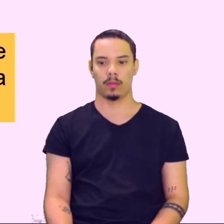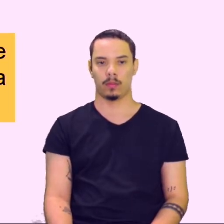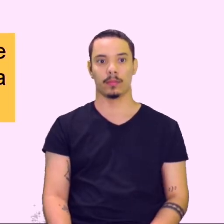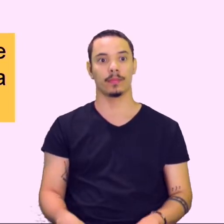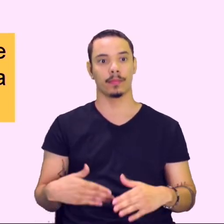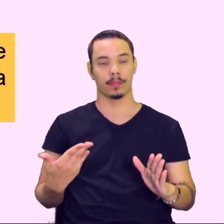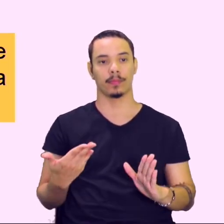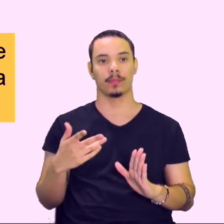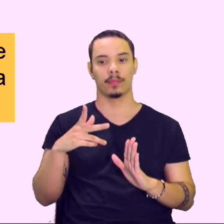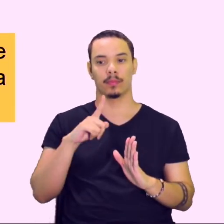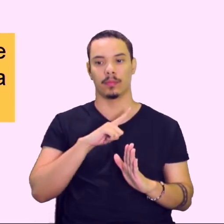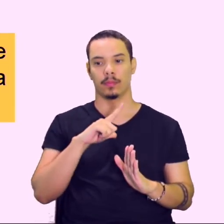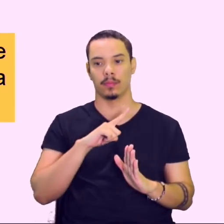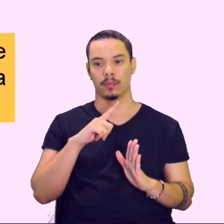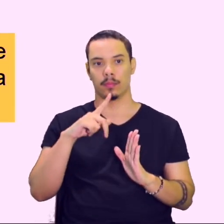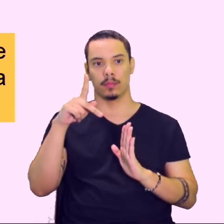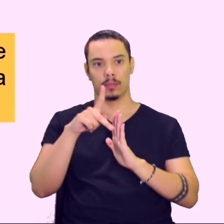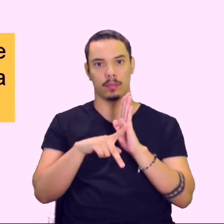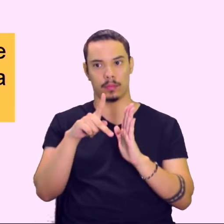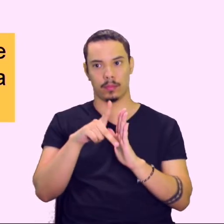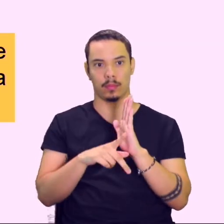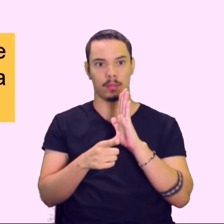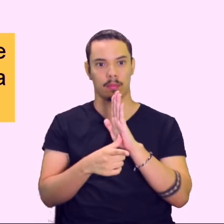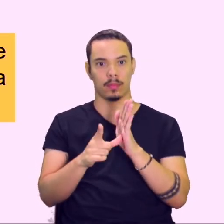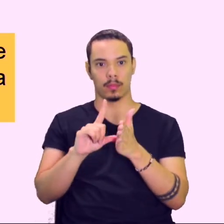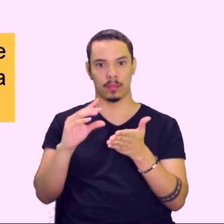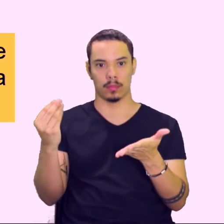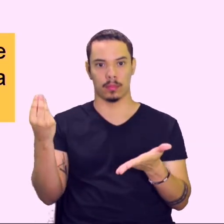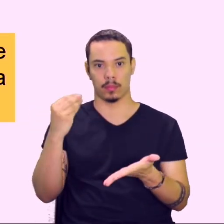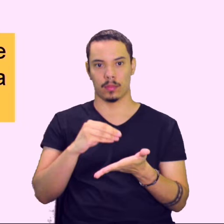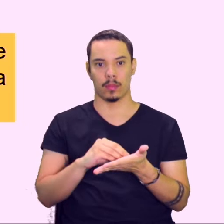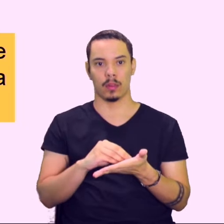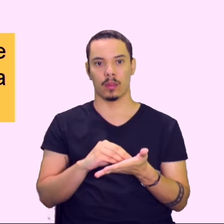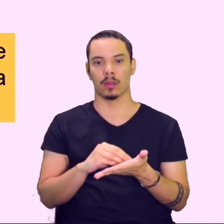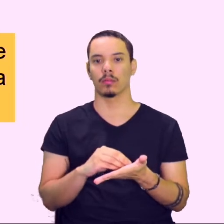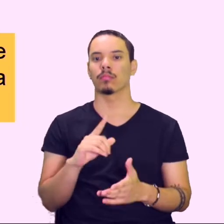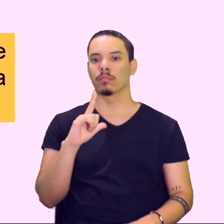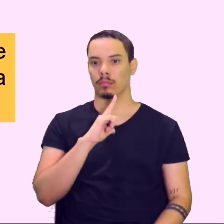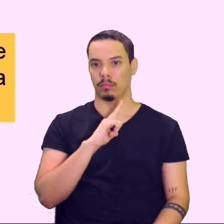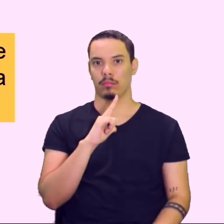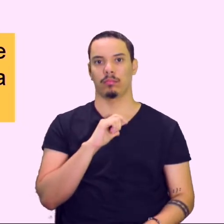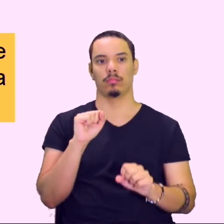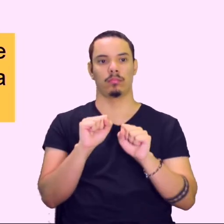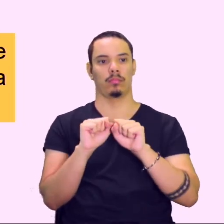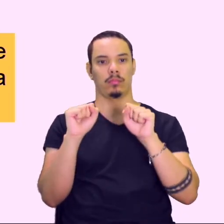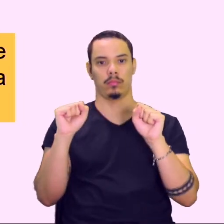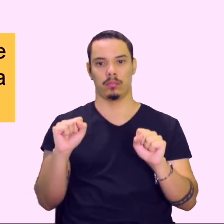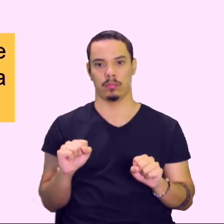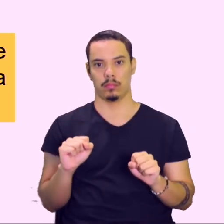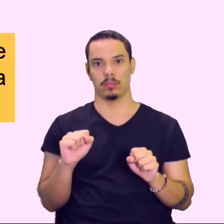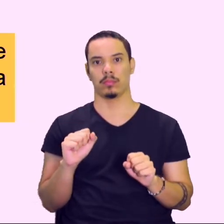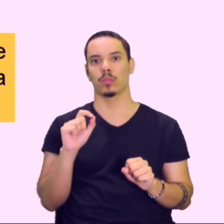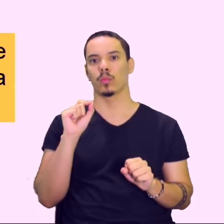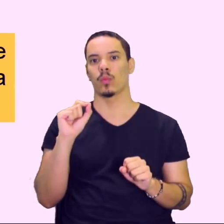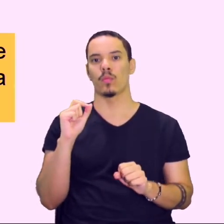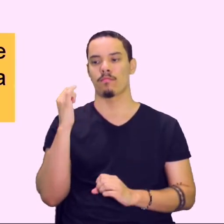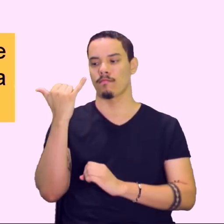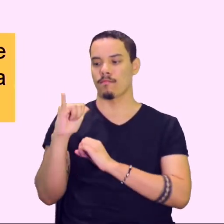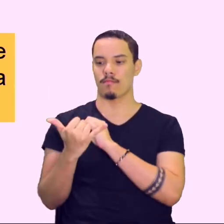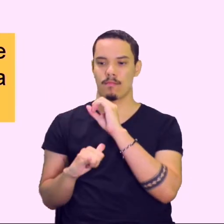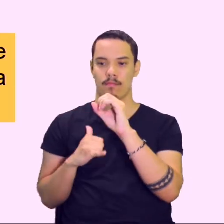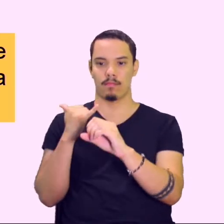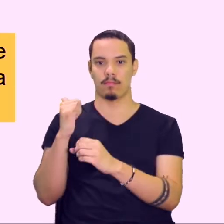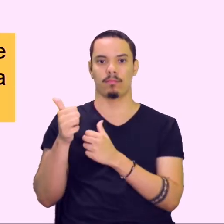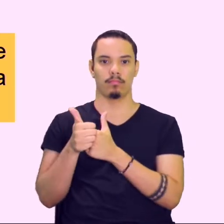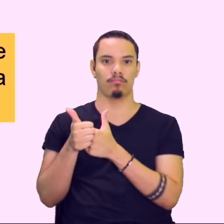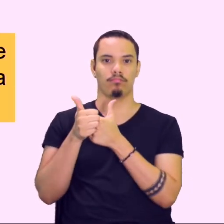Então, ele foi, como a gente falou, controvertido o sistema de vigilância, porque ele consiste num sistema de radares com apoio de satélites que